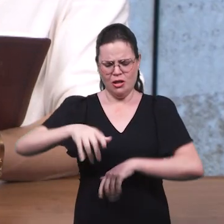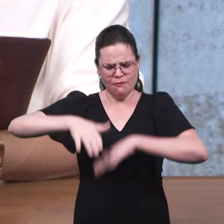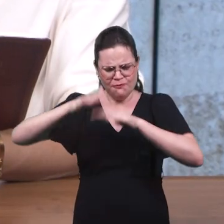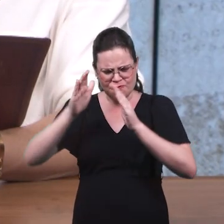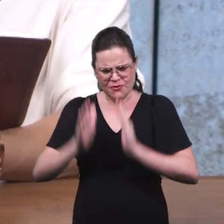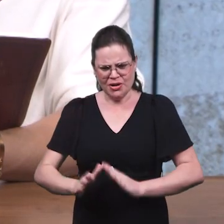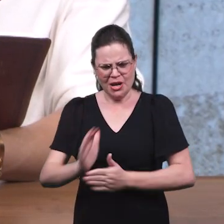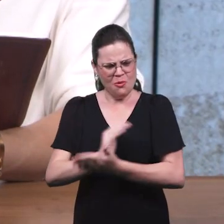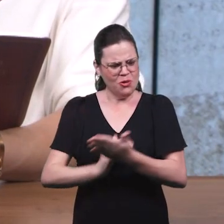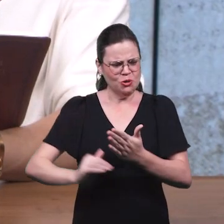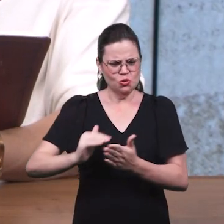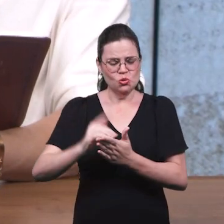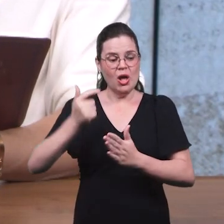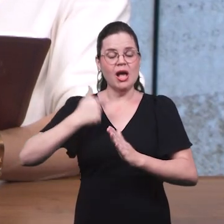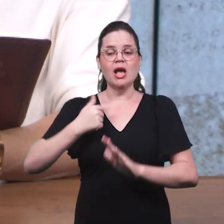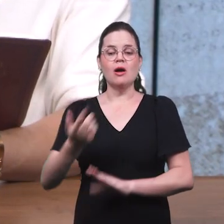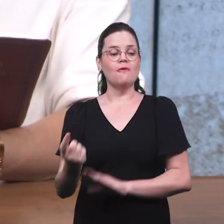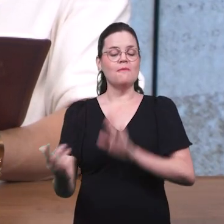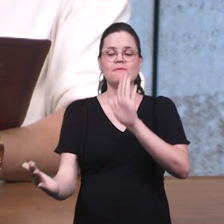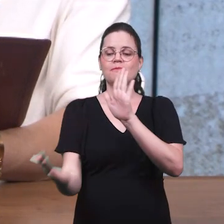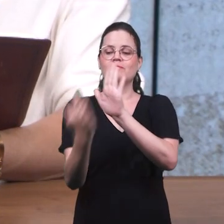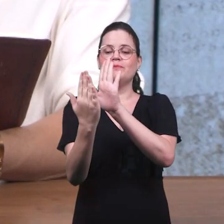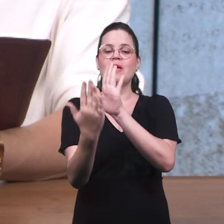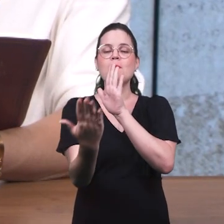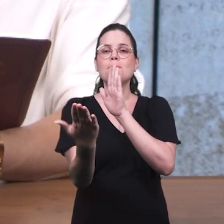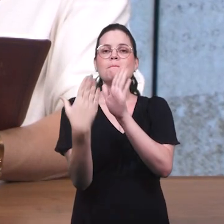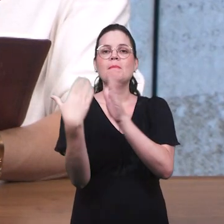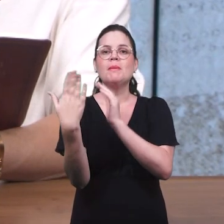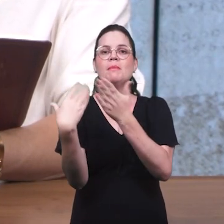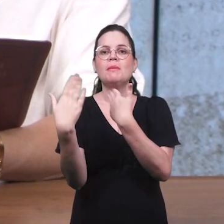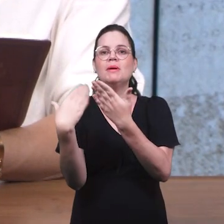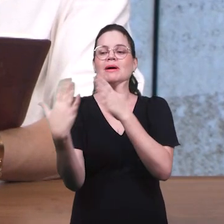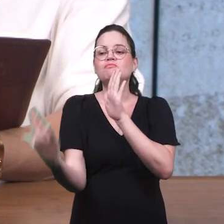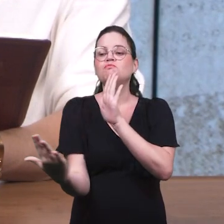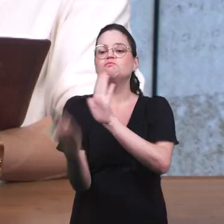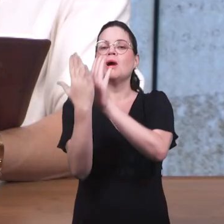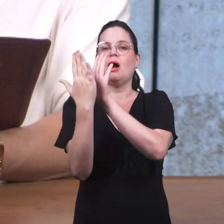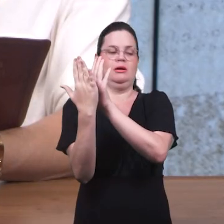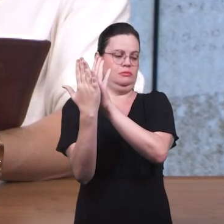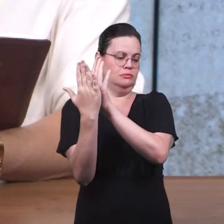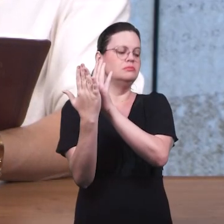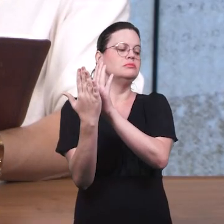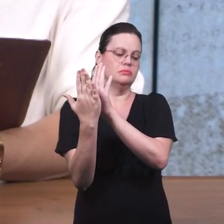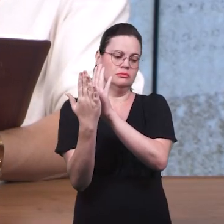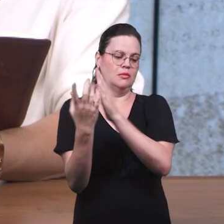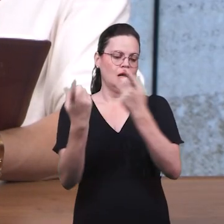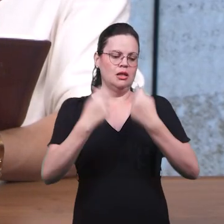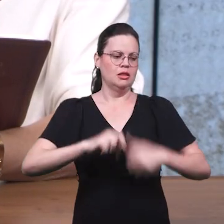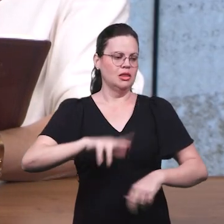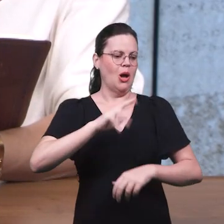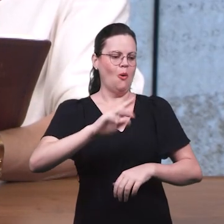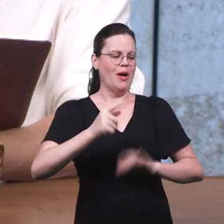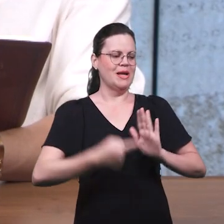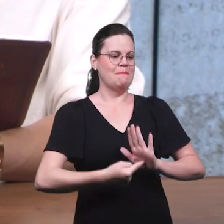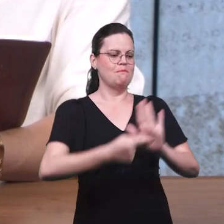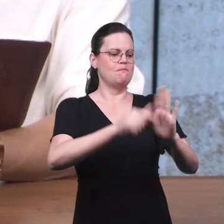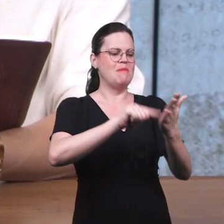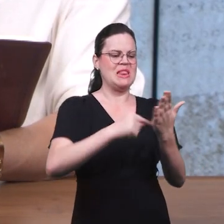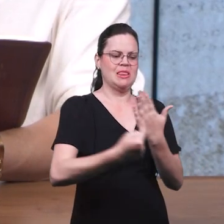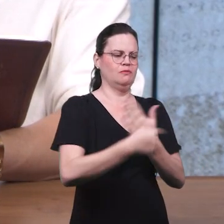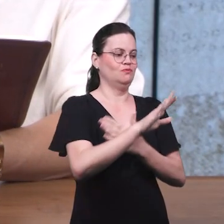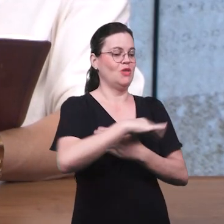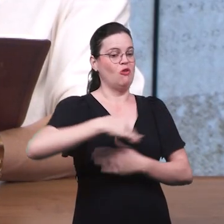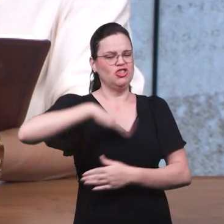em toda a minha casa. Boca a boca falo com ele, e de vista, e não por figuras,